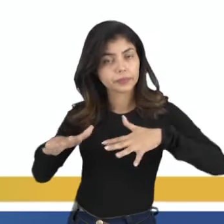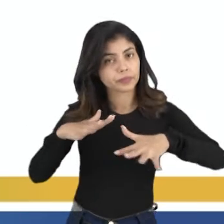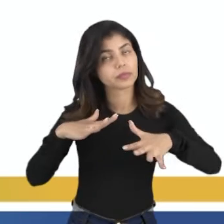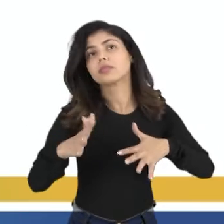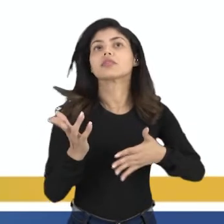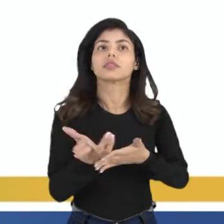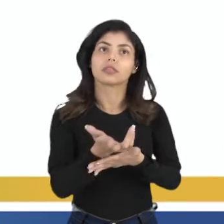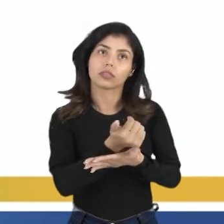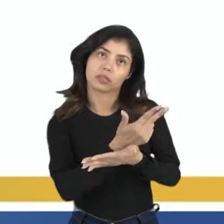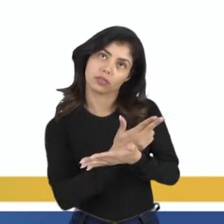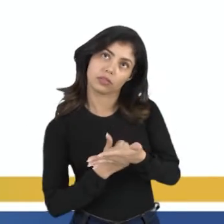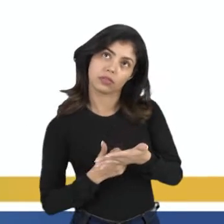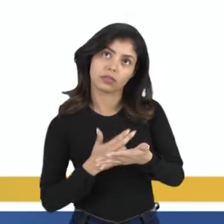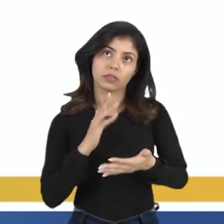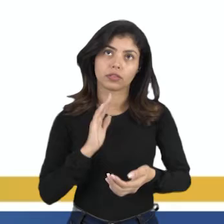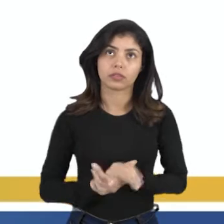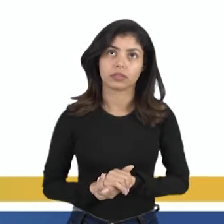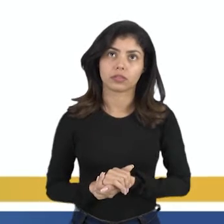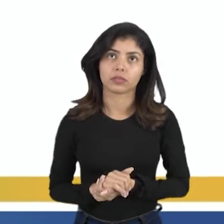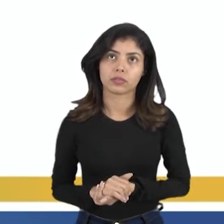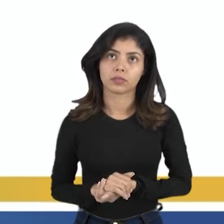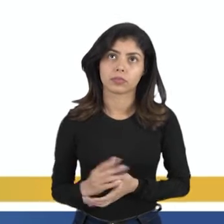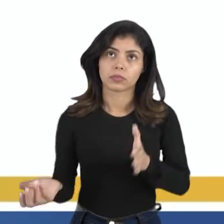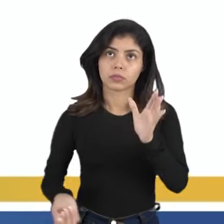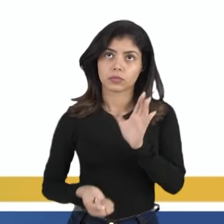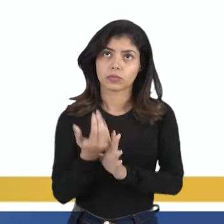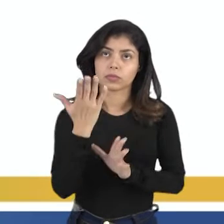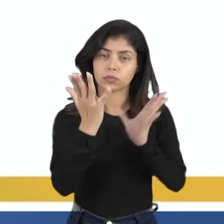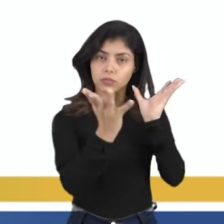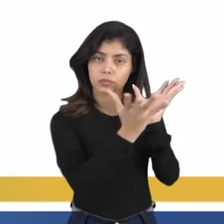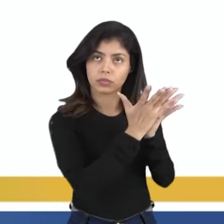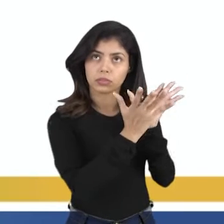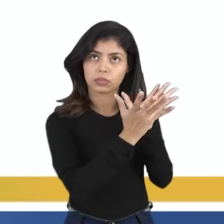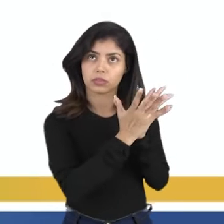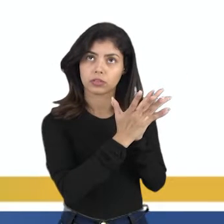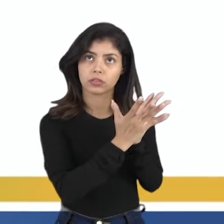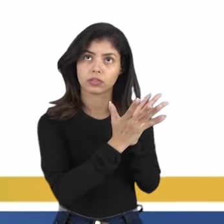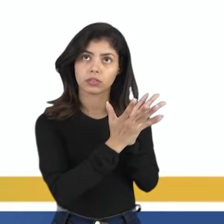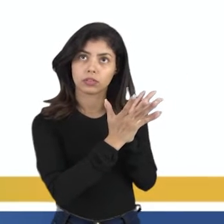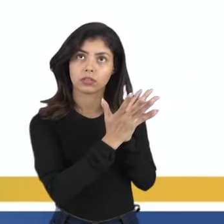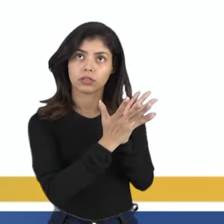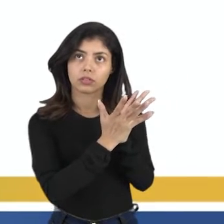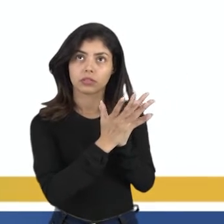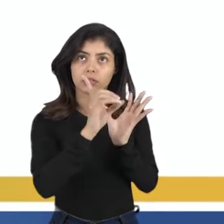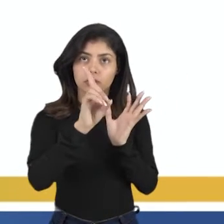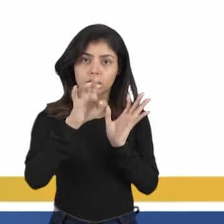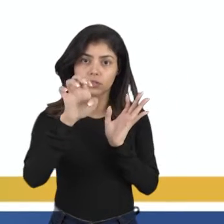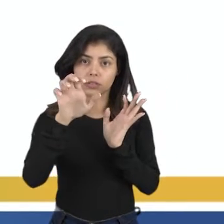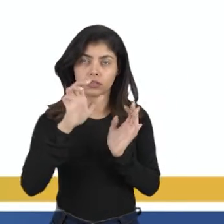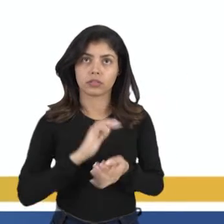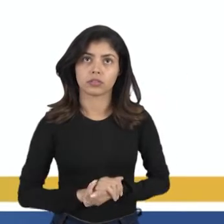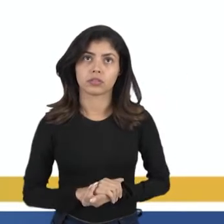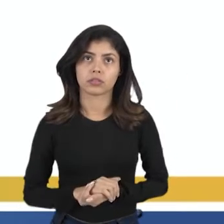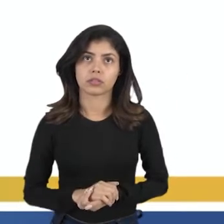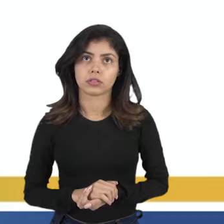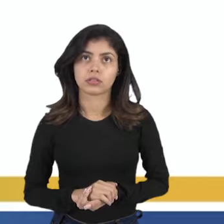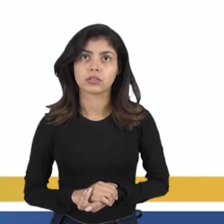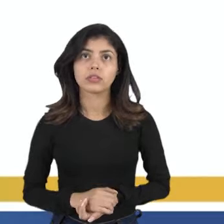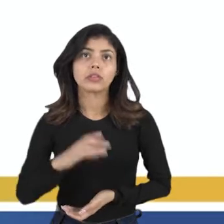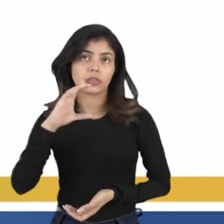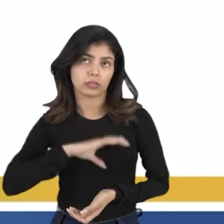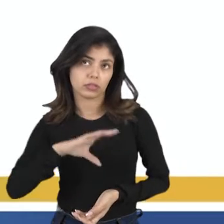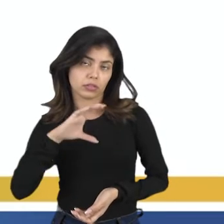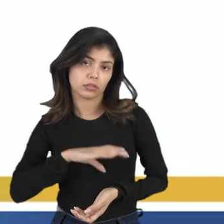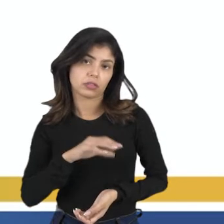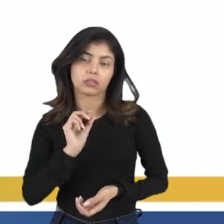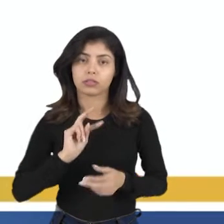1905. O expressionismo ele foi um movimento artístico que teve origem com o grupo de Brücke,